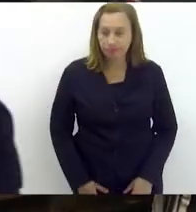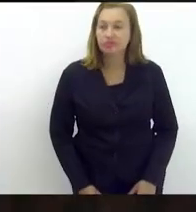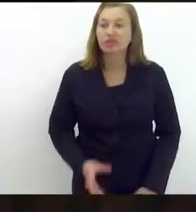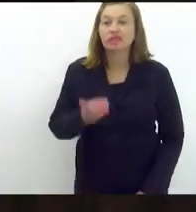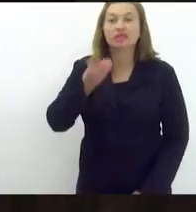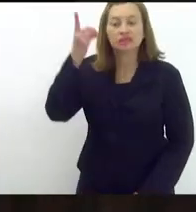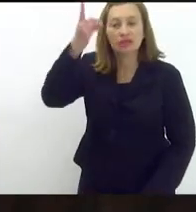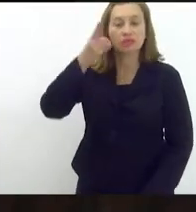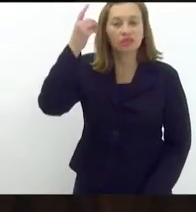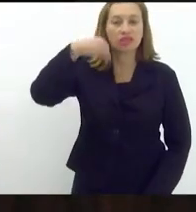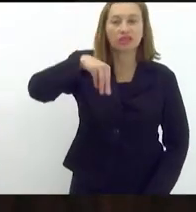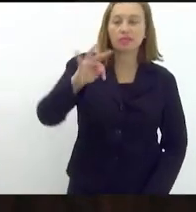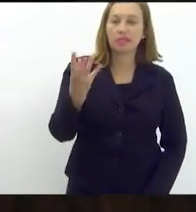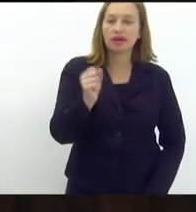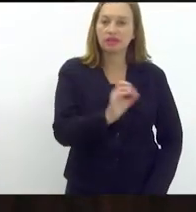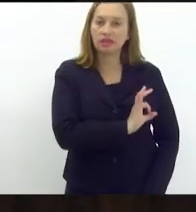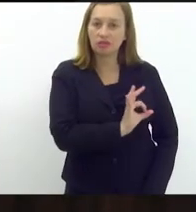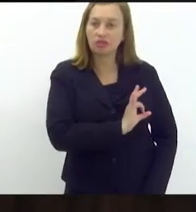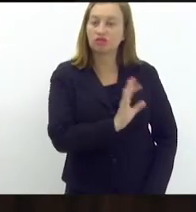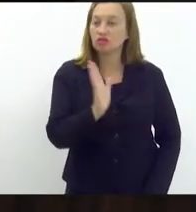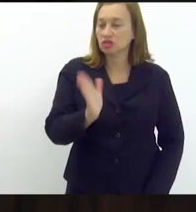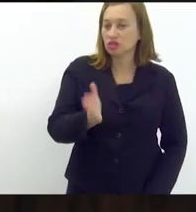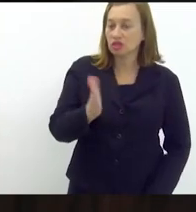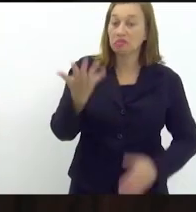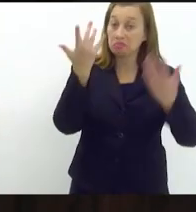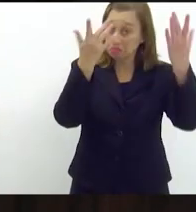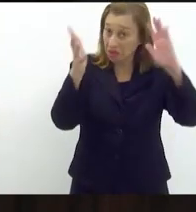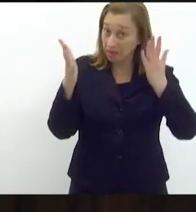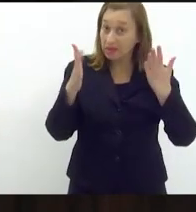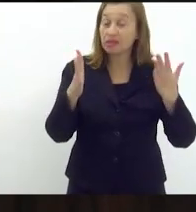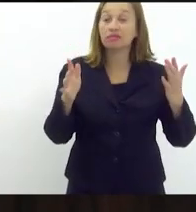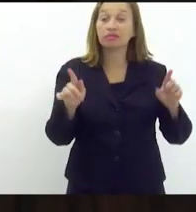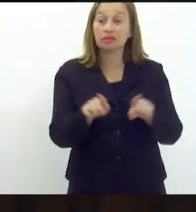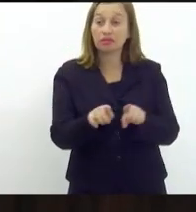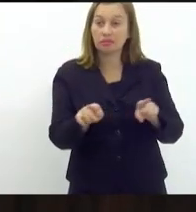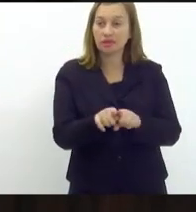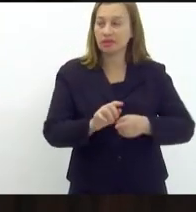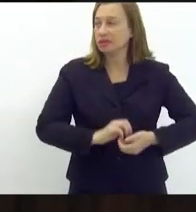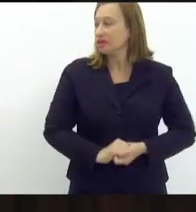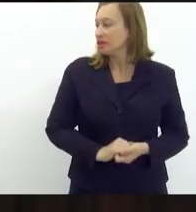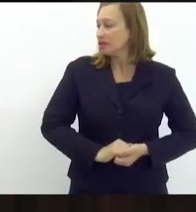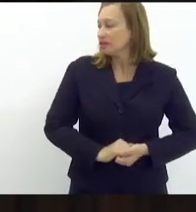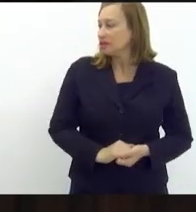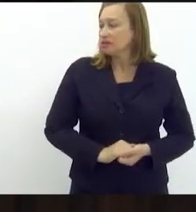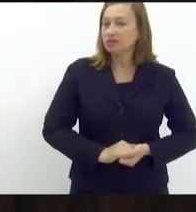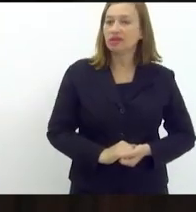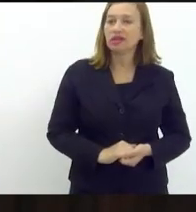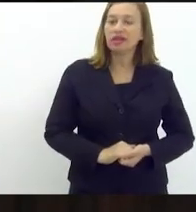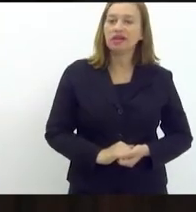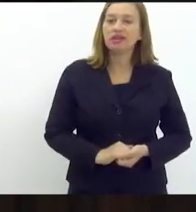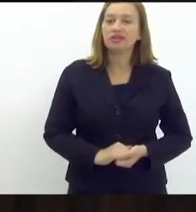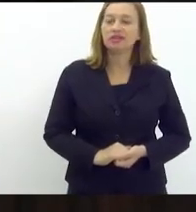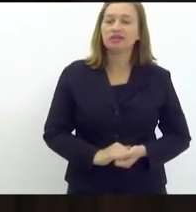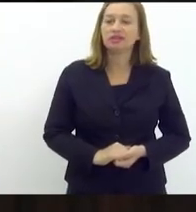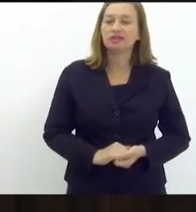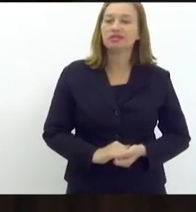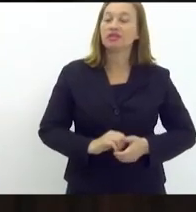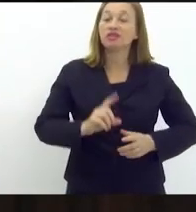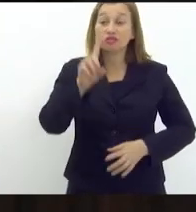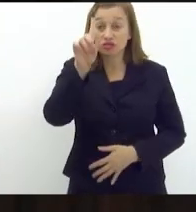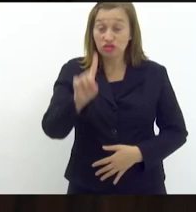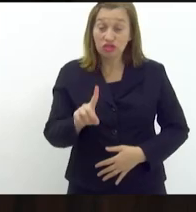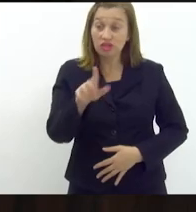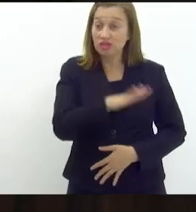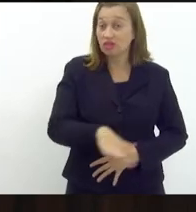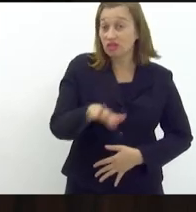deputada Marta Rocha já parabenizando vossa excelência que sabe que eu sou uma defensora ardor de Direito das